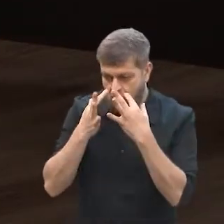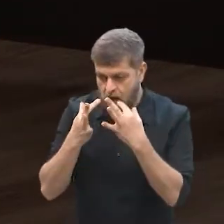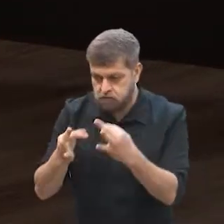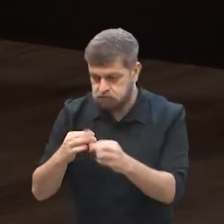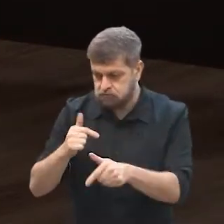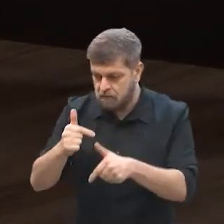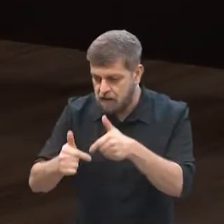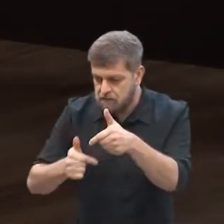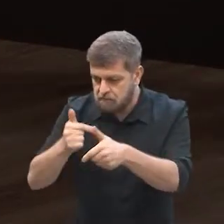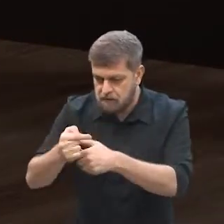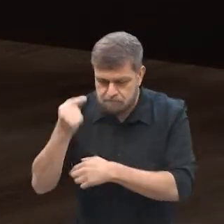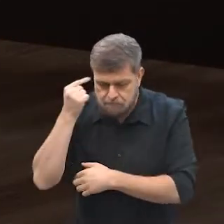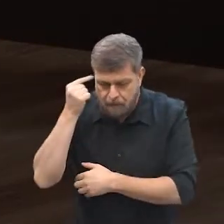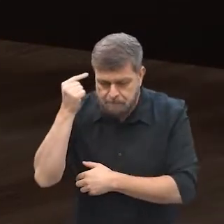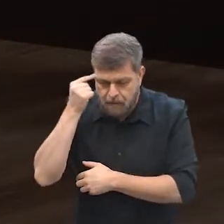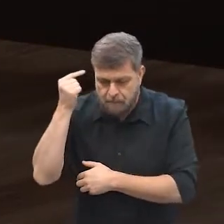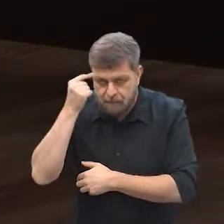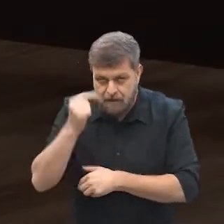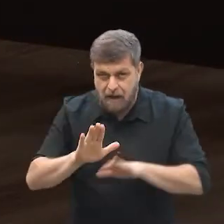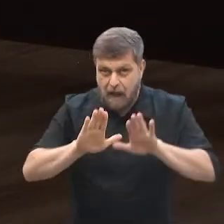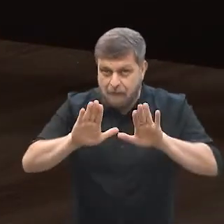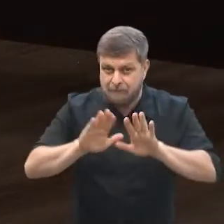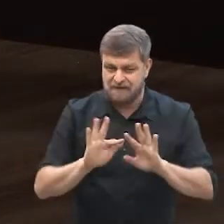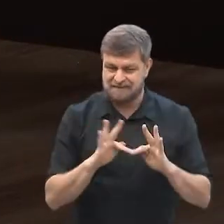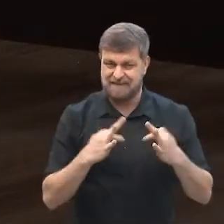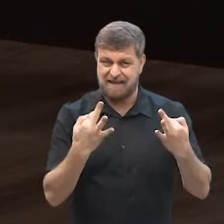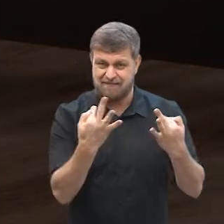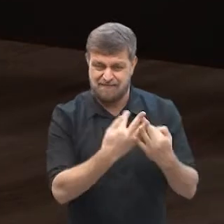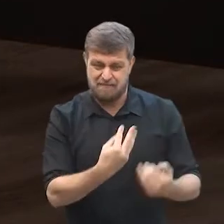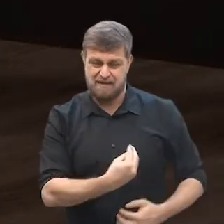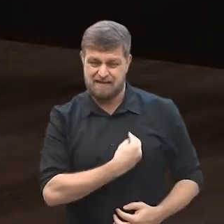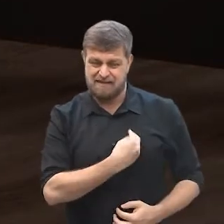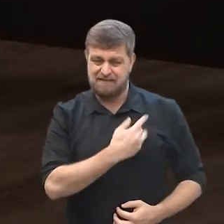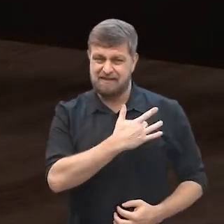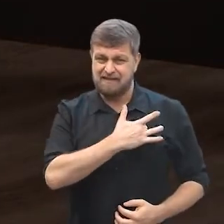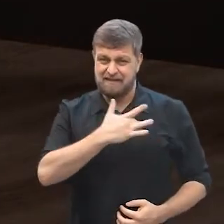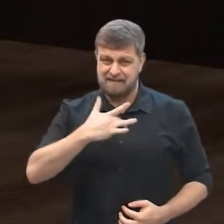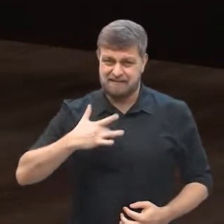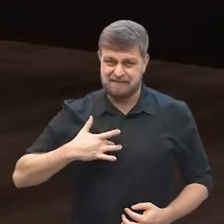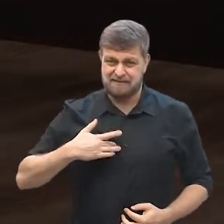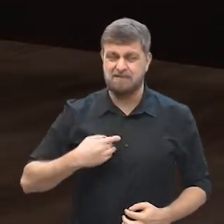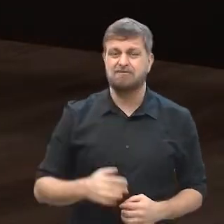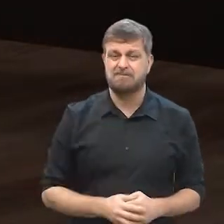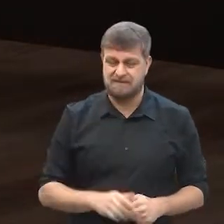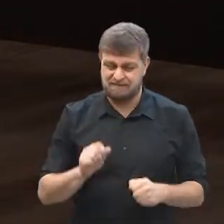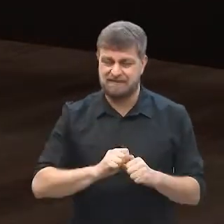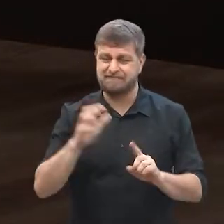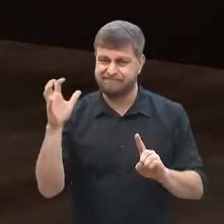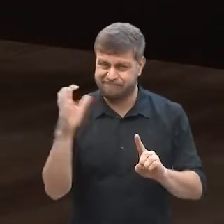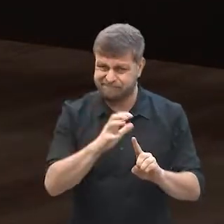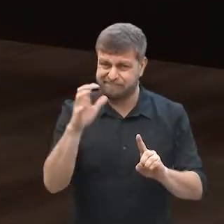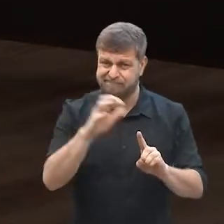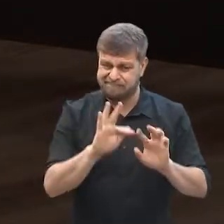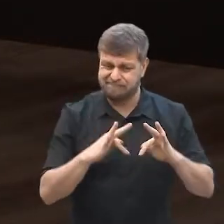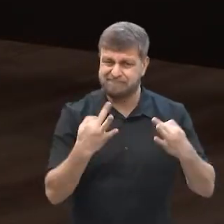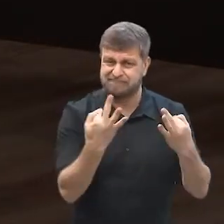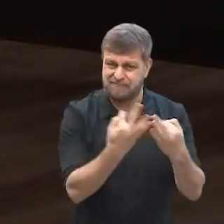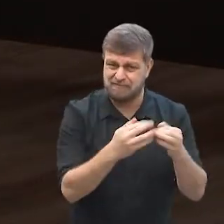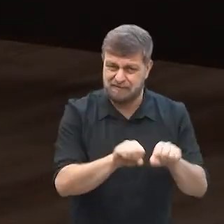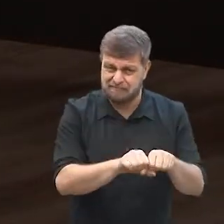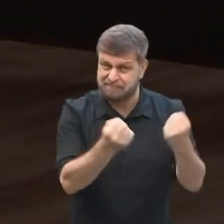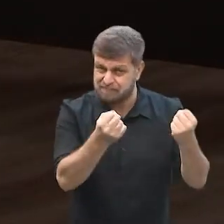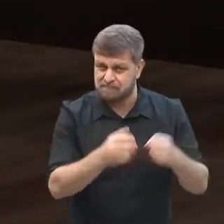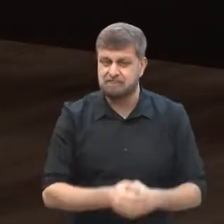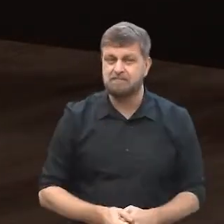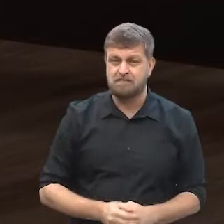ao trabalho, mas que influenciou na saúde mental e na relação familiar. Mudar a